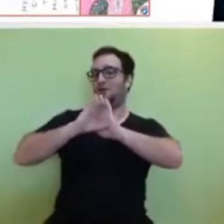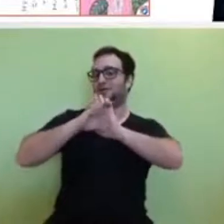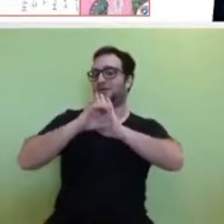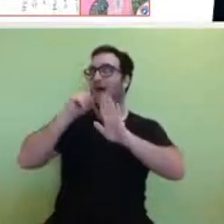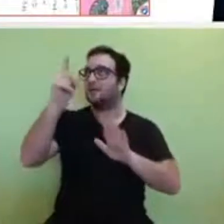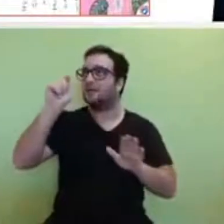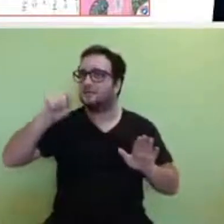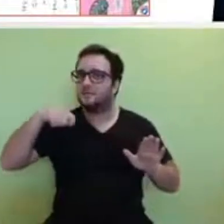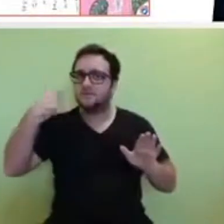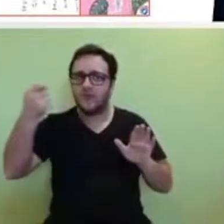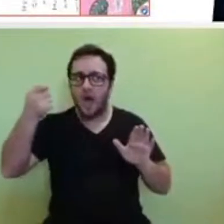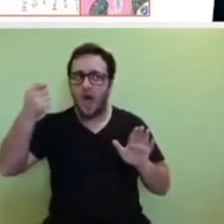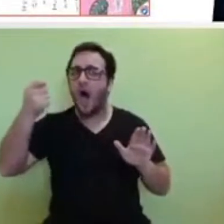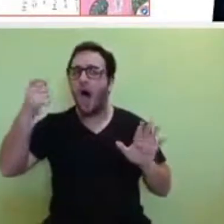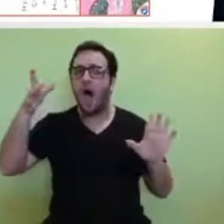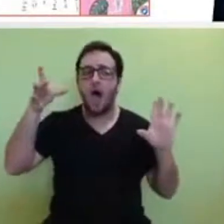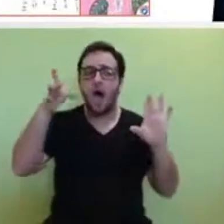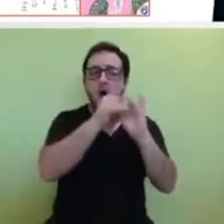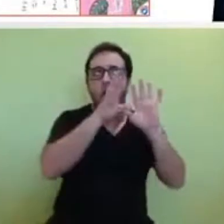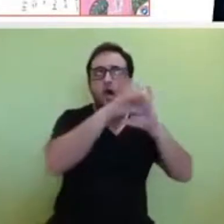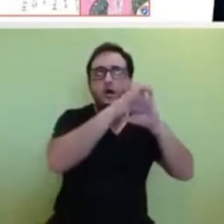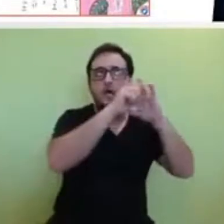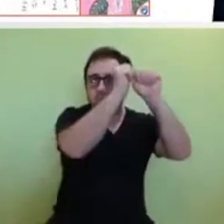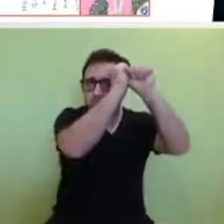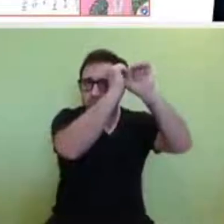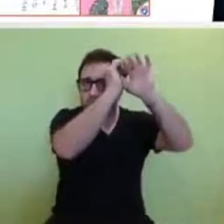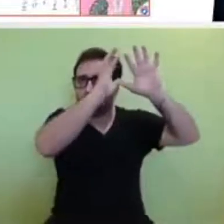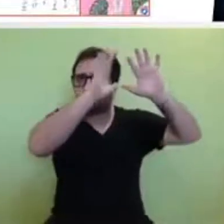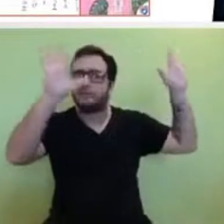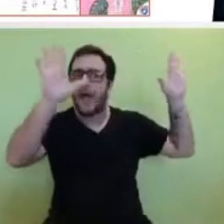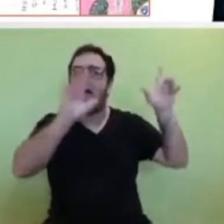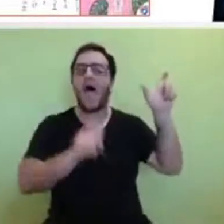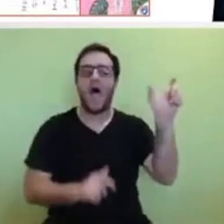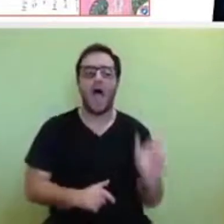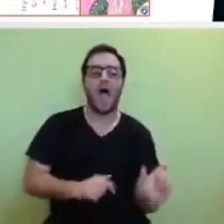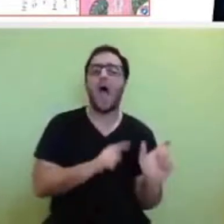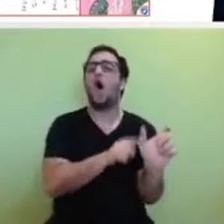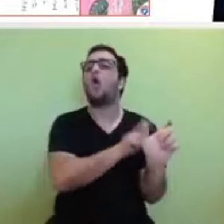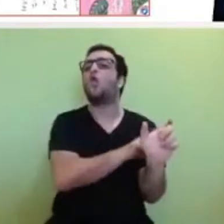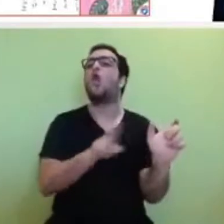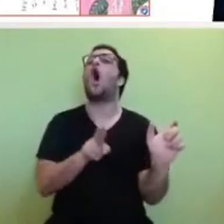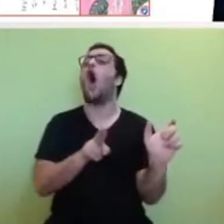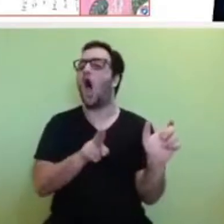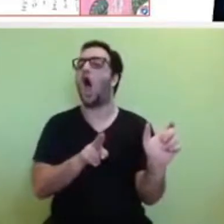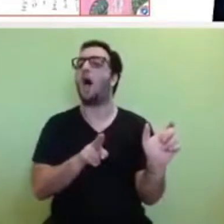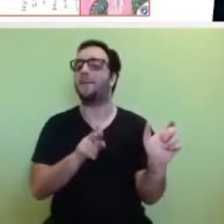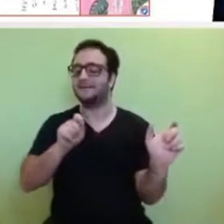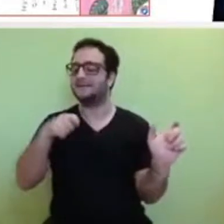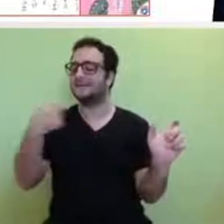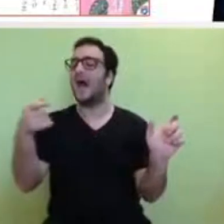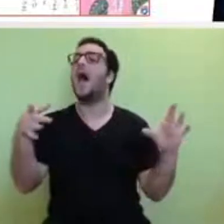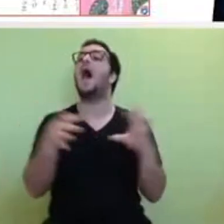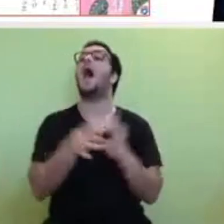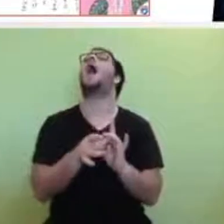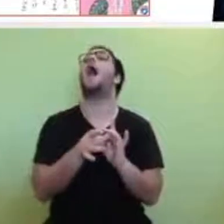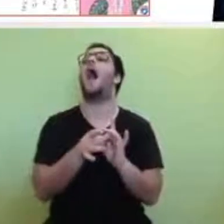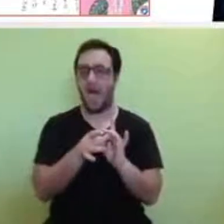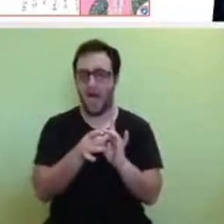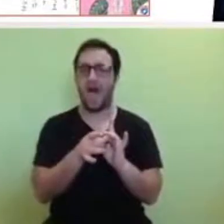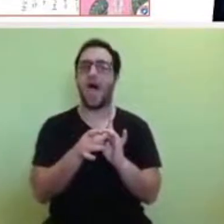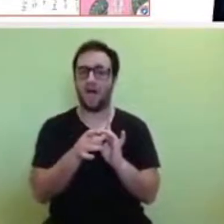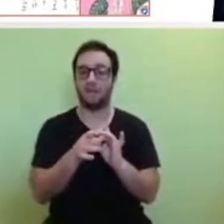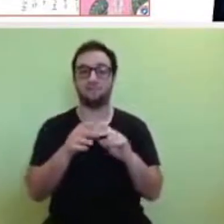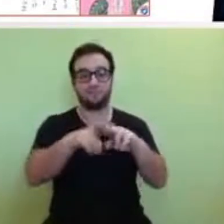estava no material, ver o nome daquilo em português e o sinal que a gente ia utilizar em sala de aula, né? Então, depois